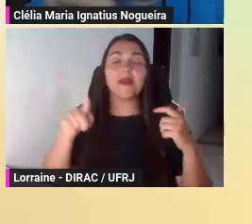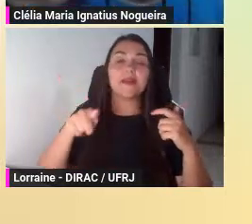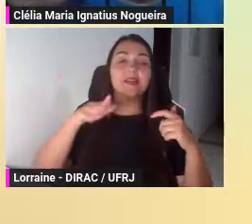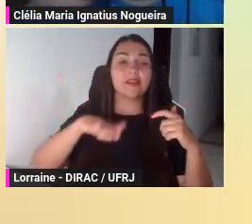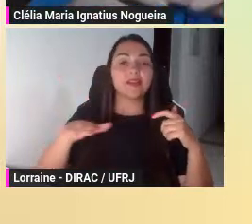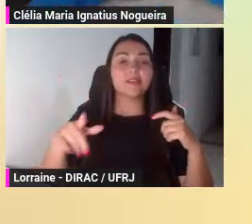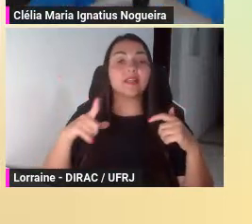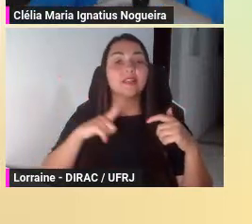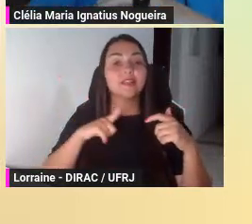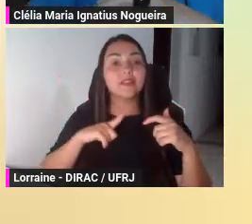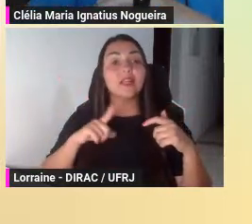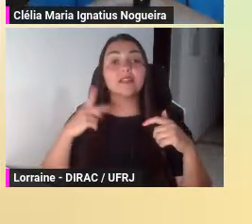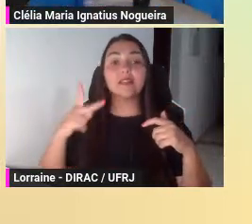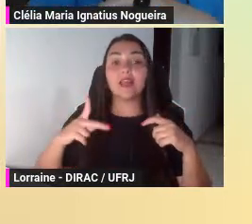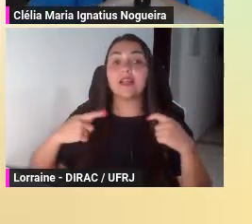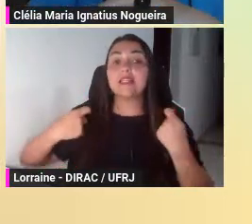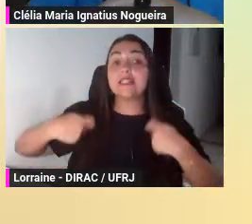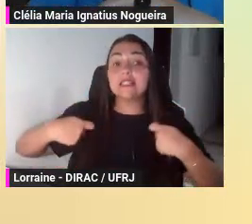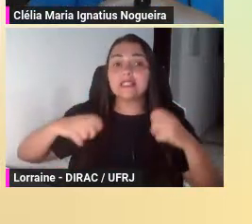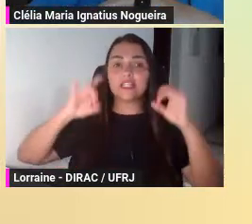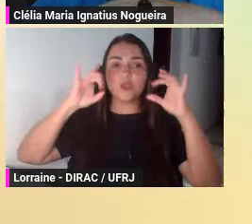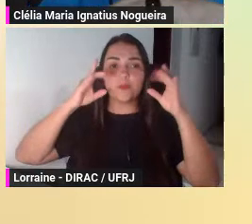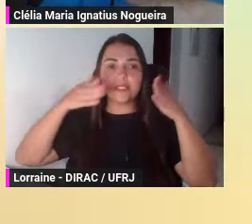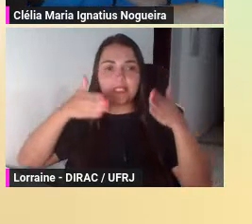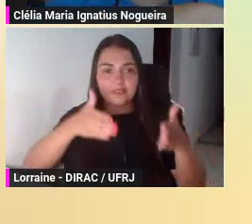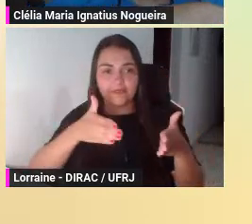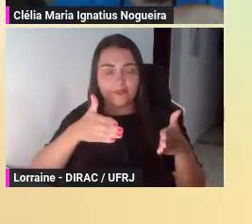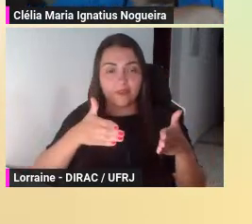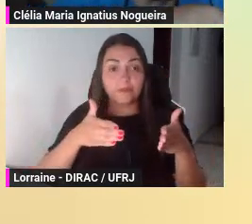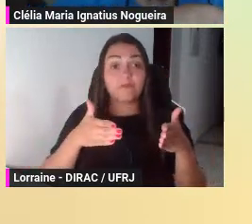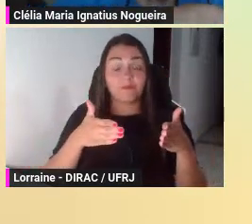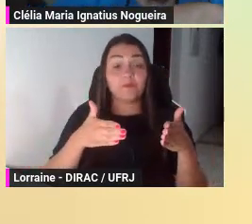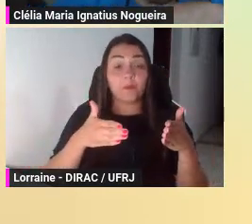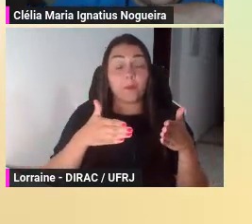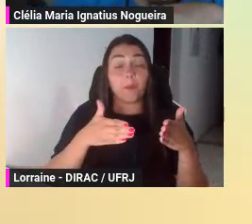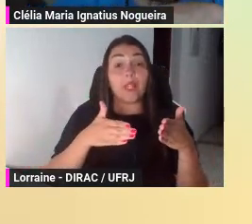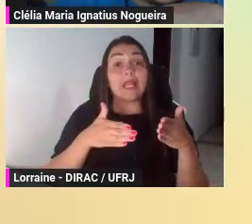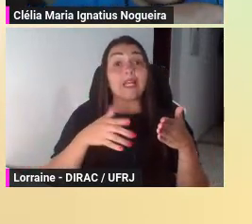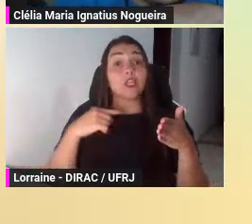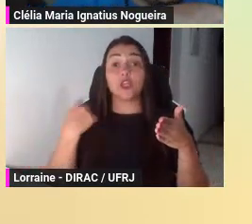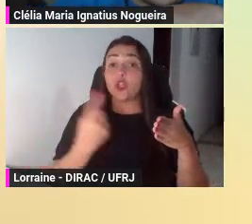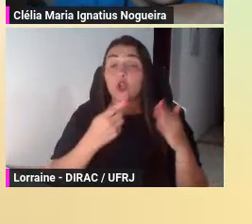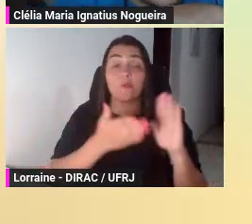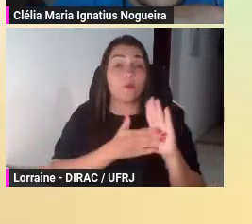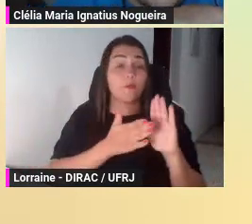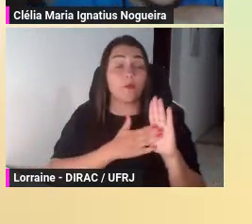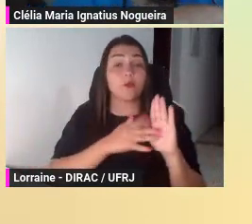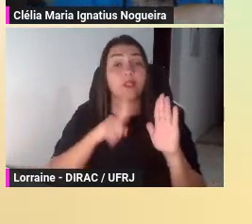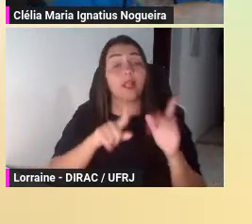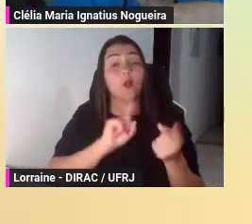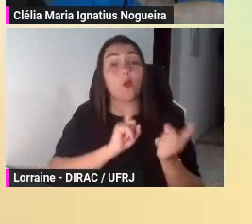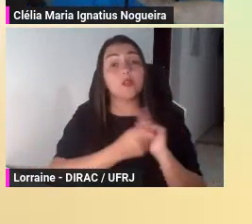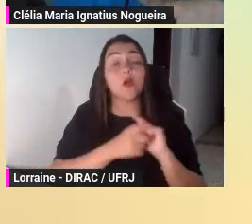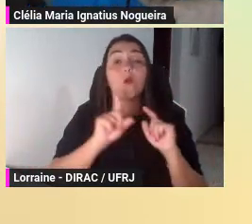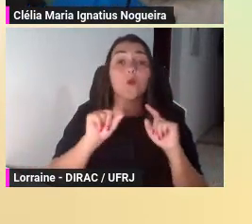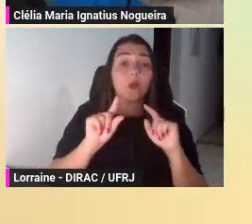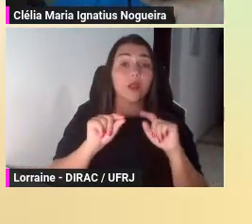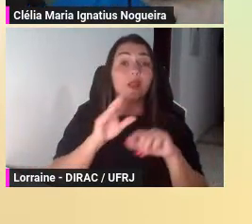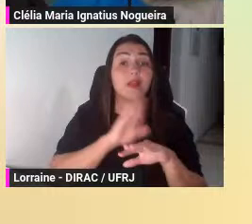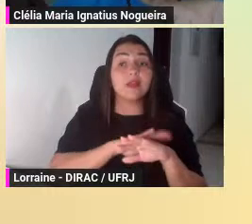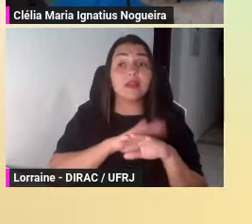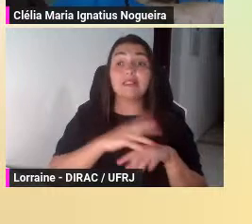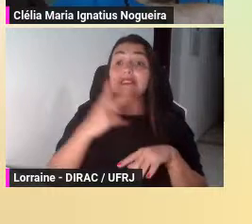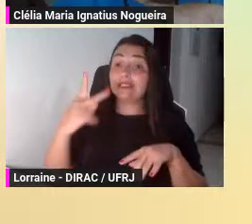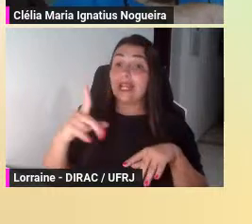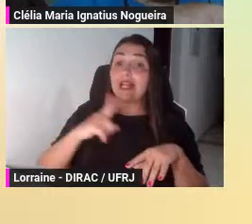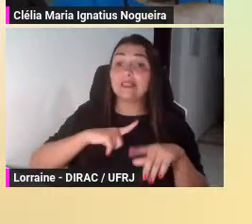as necessidades específicas. Pelo contrário, a nossa proposta agora é sempre partir daquelas